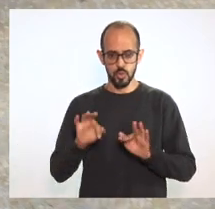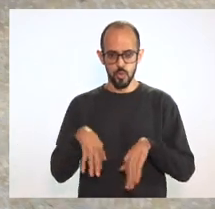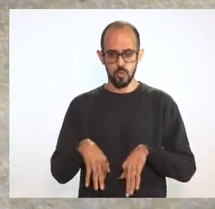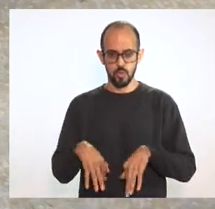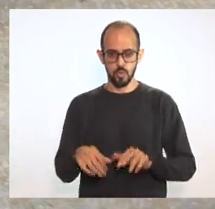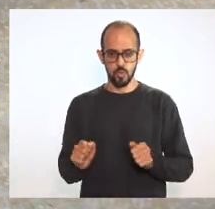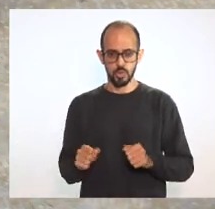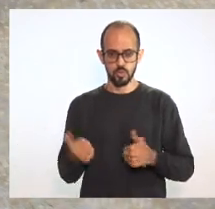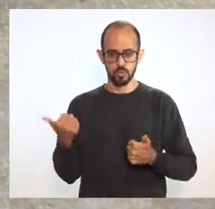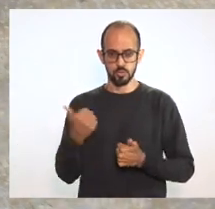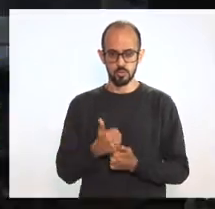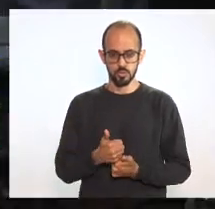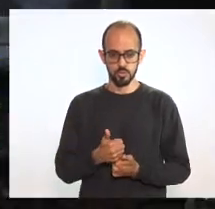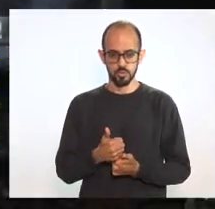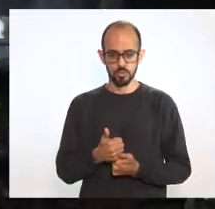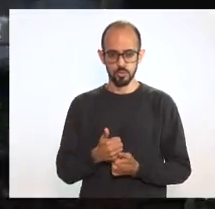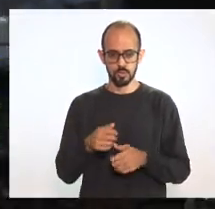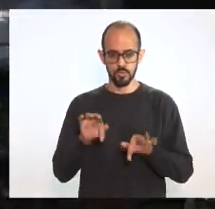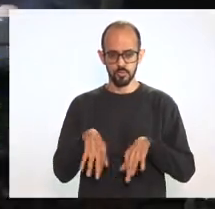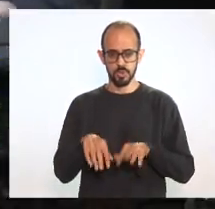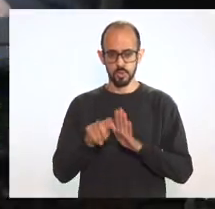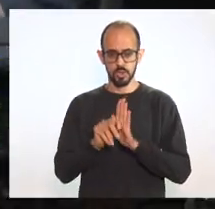final de redação.